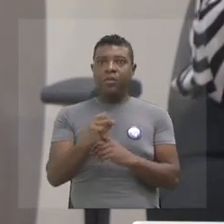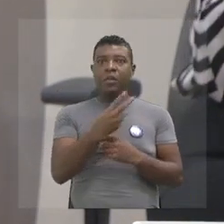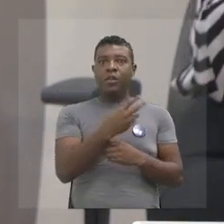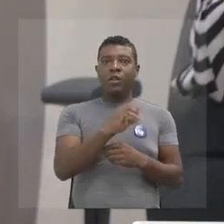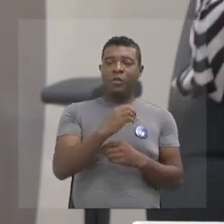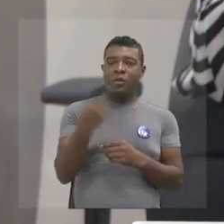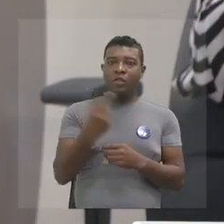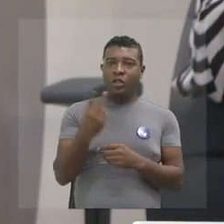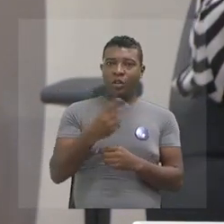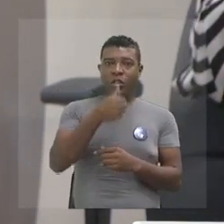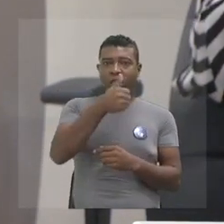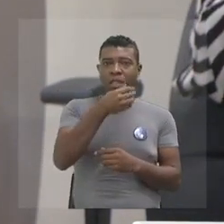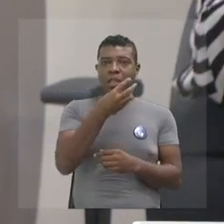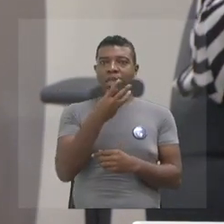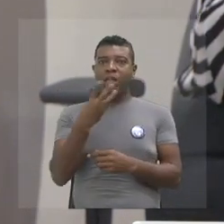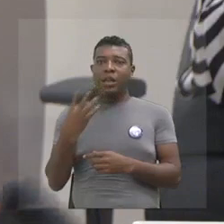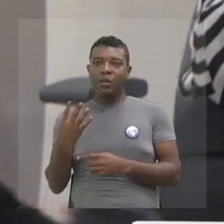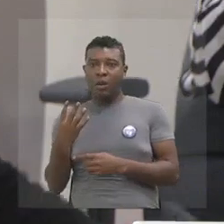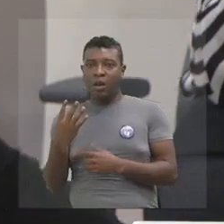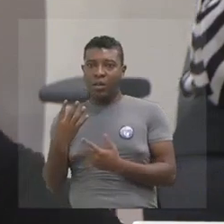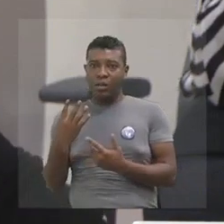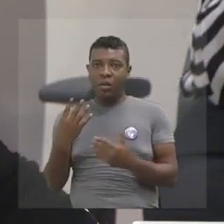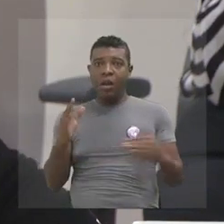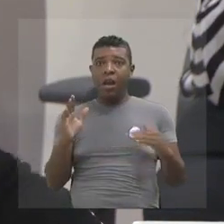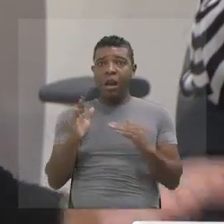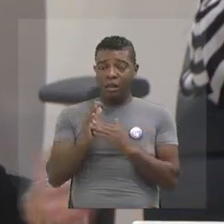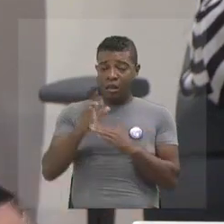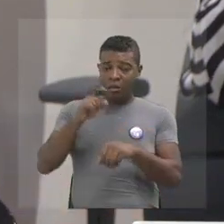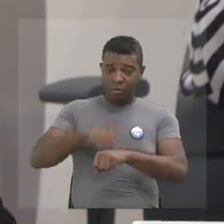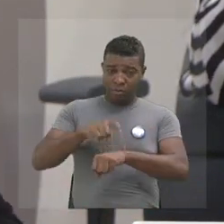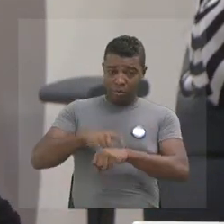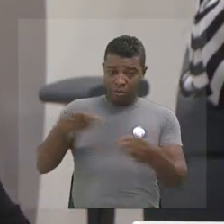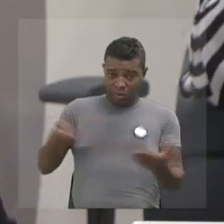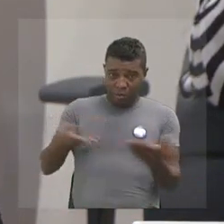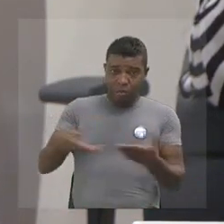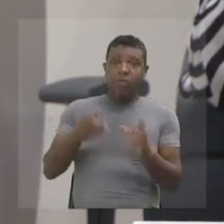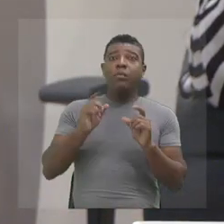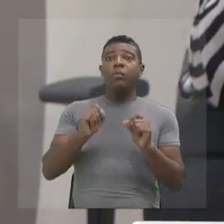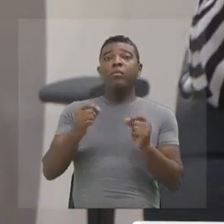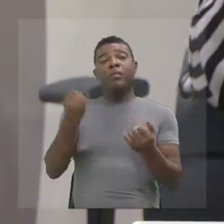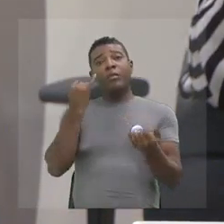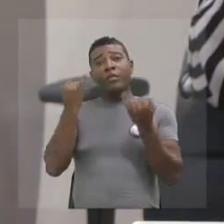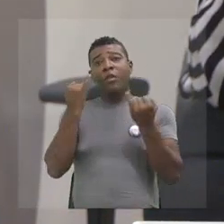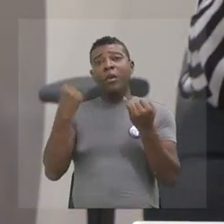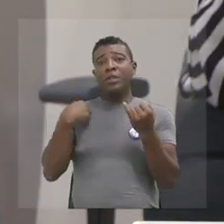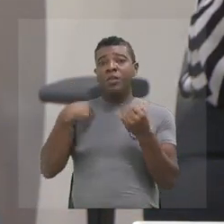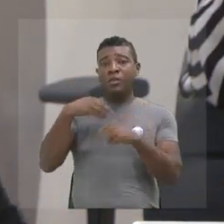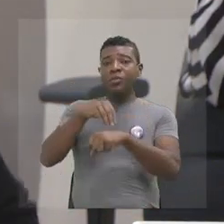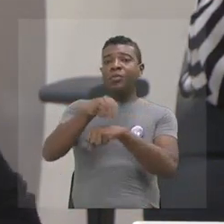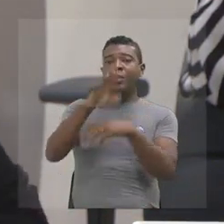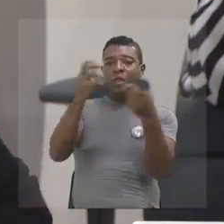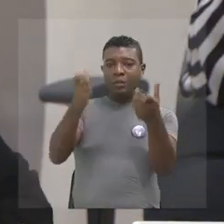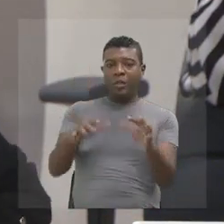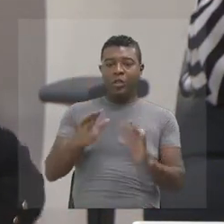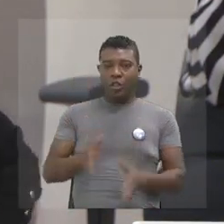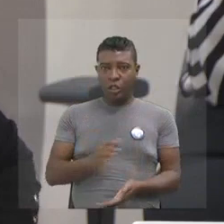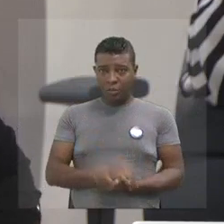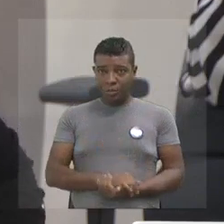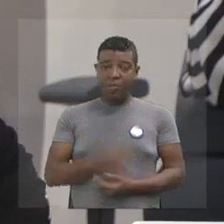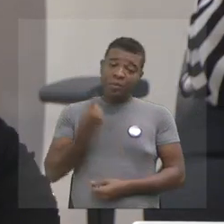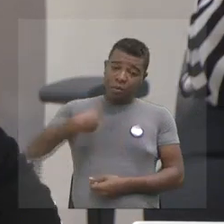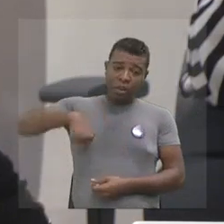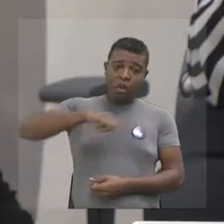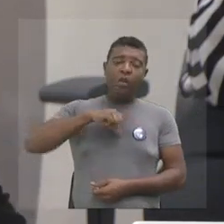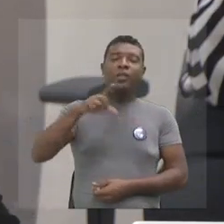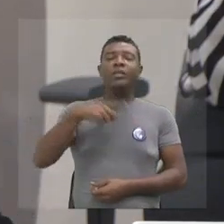134 e até o período agora a informação que ele disse a gente tem feito um grande